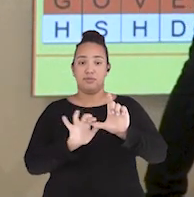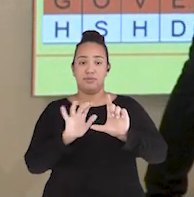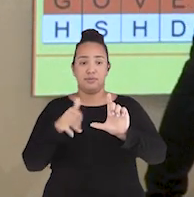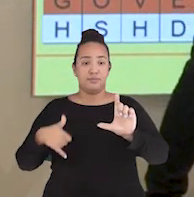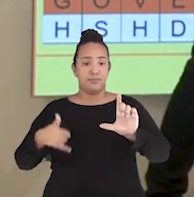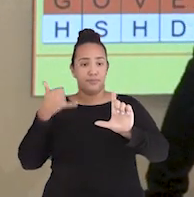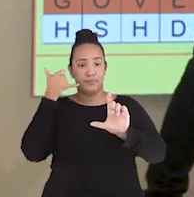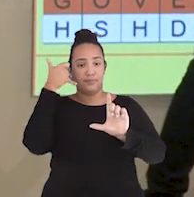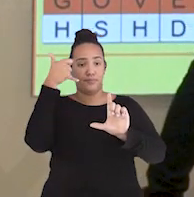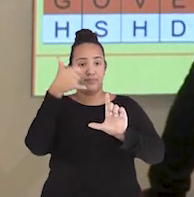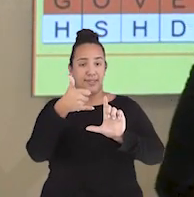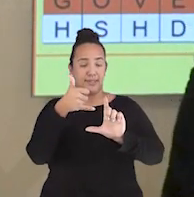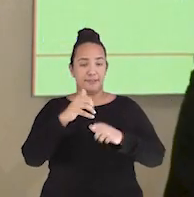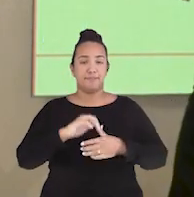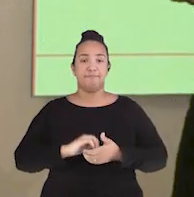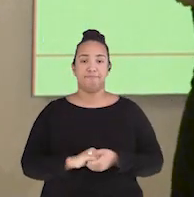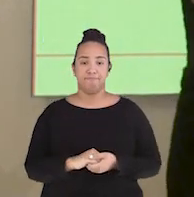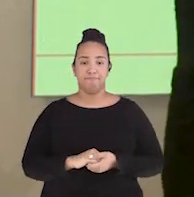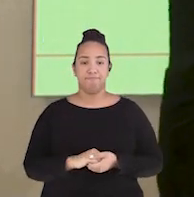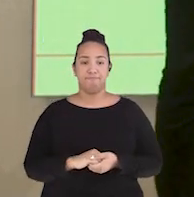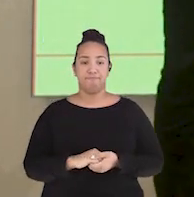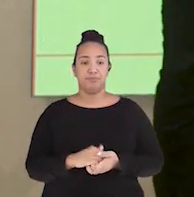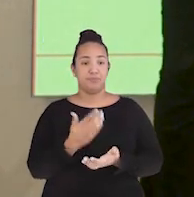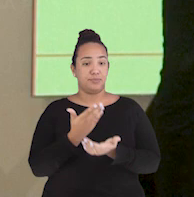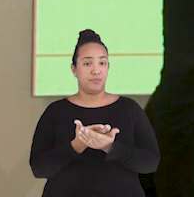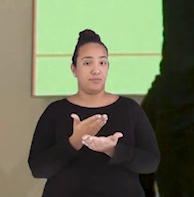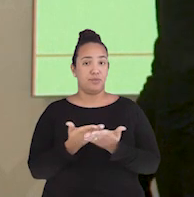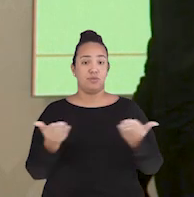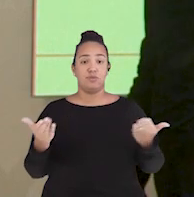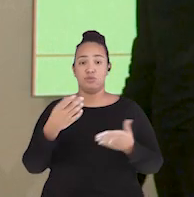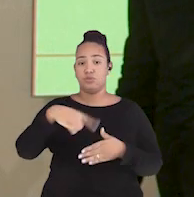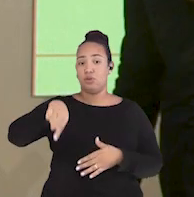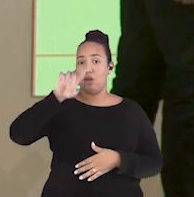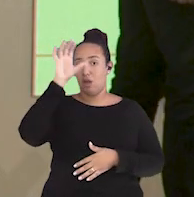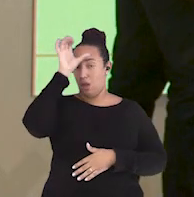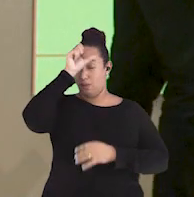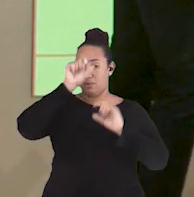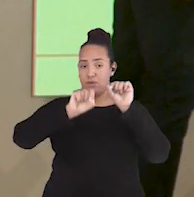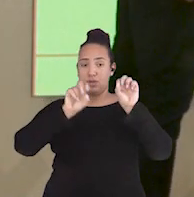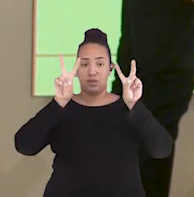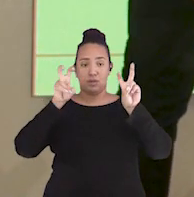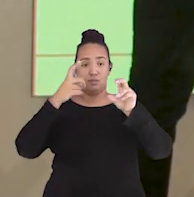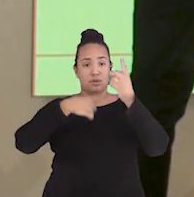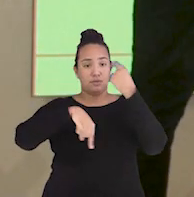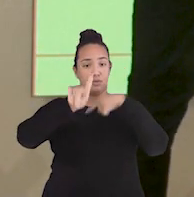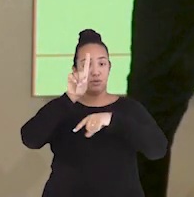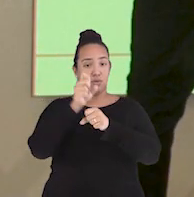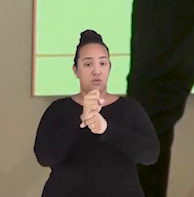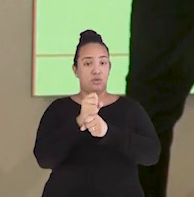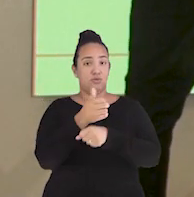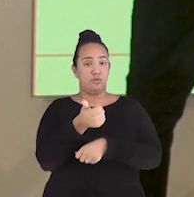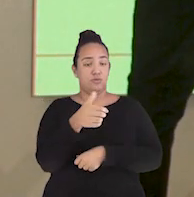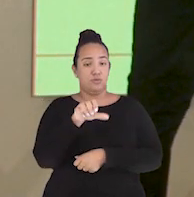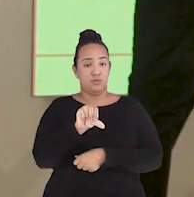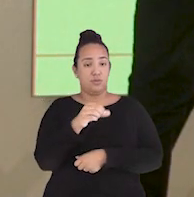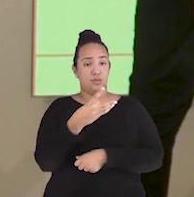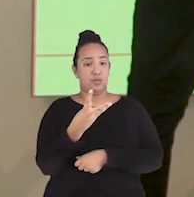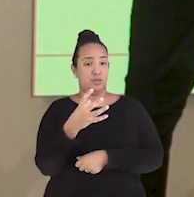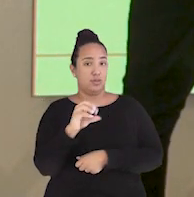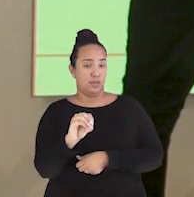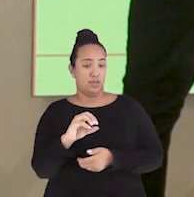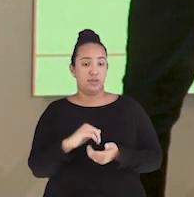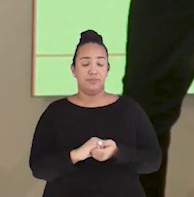Code e confirme a sua presença. Na aula de hoje, aprendemos sobre a Revolução de